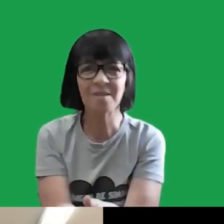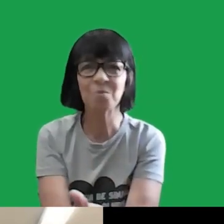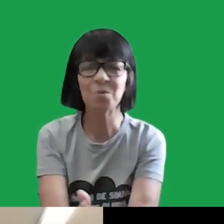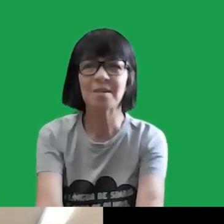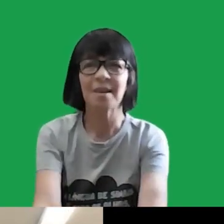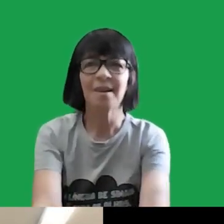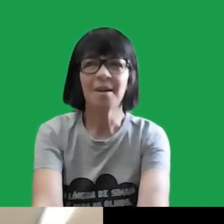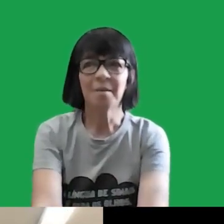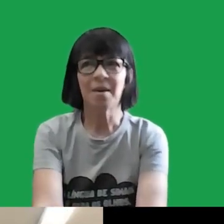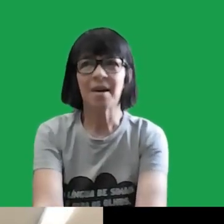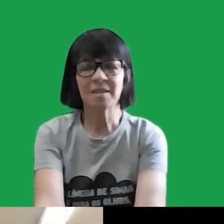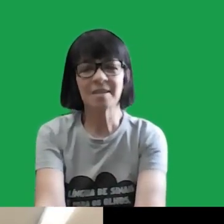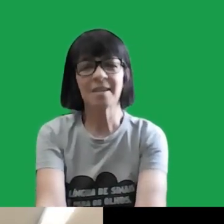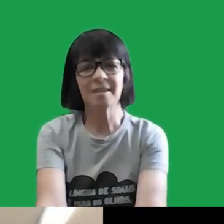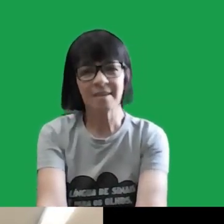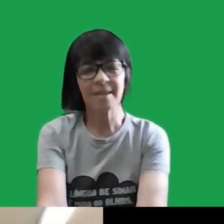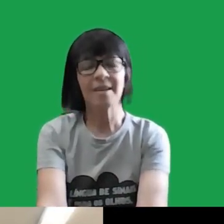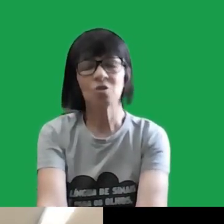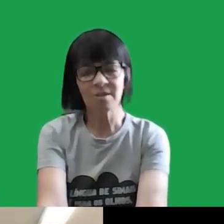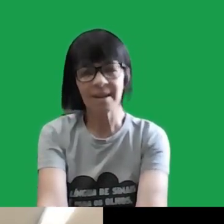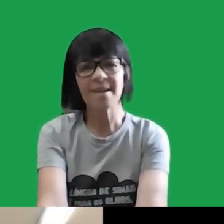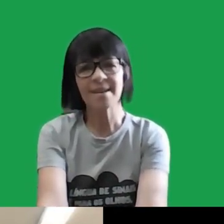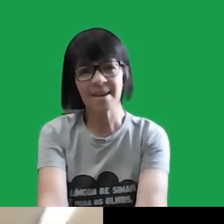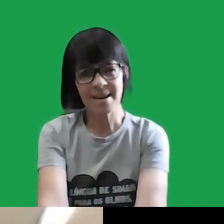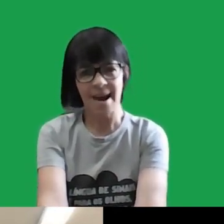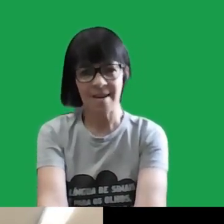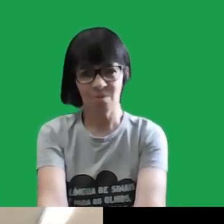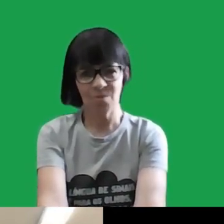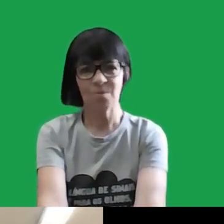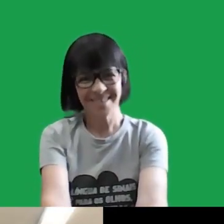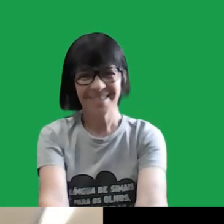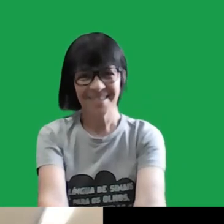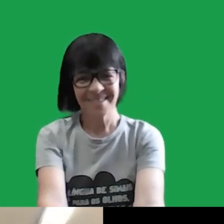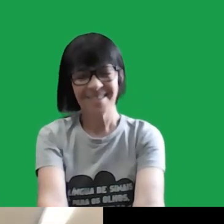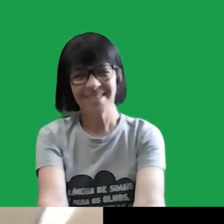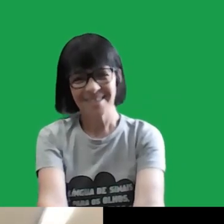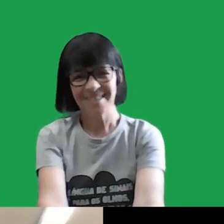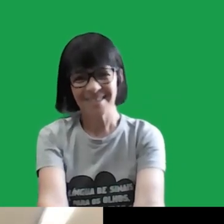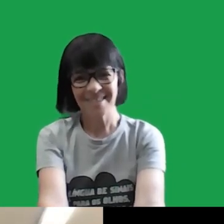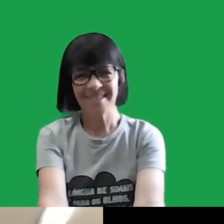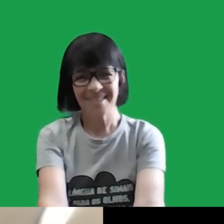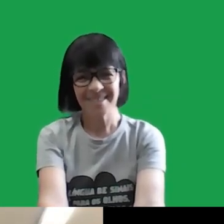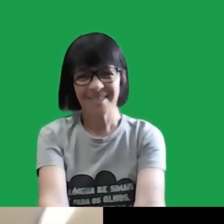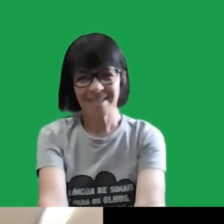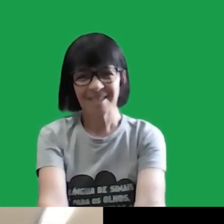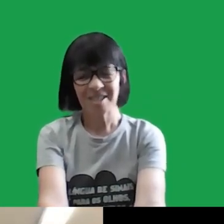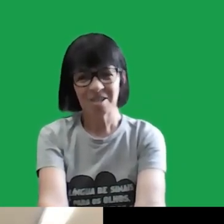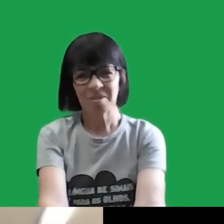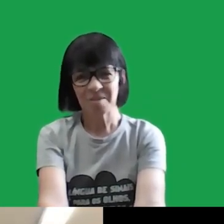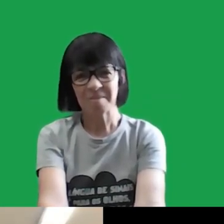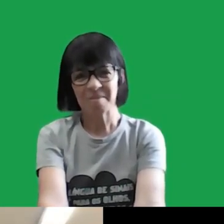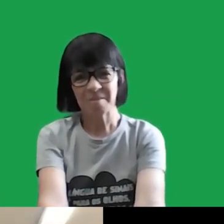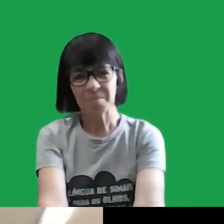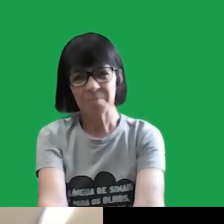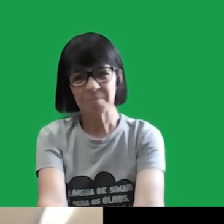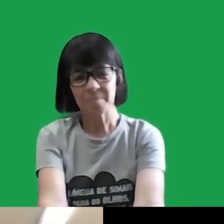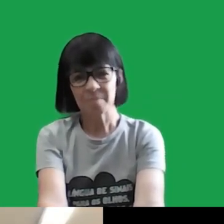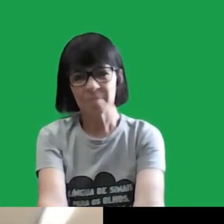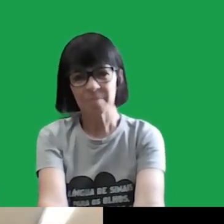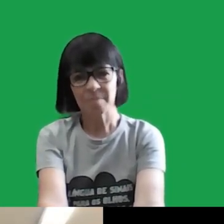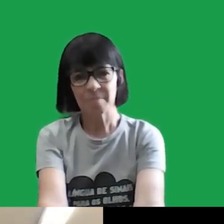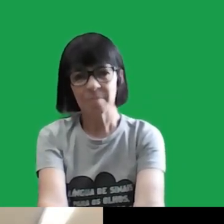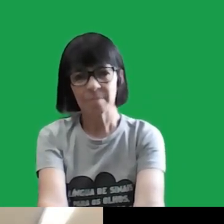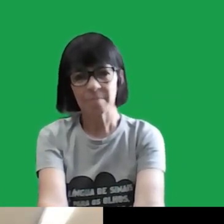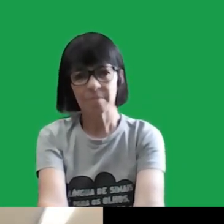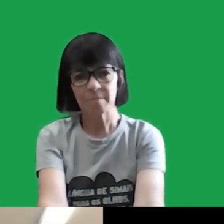ou menos, mas assim, só tem agregado. As pessoas precisam entender que